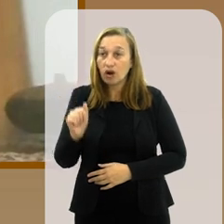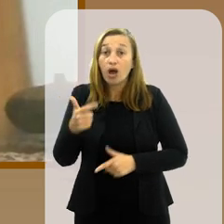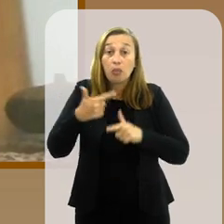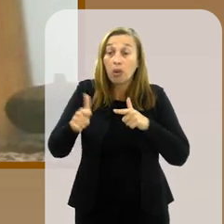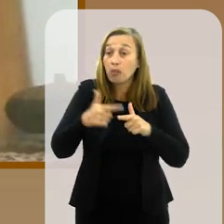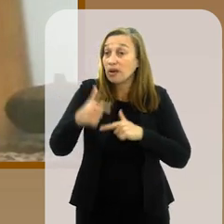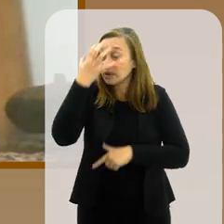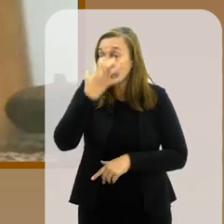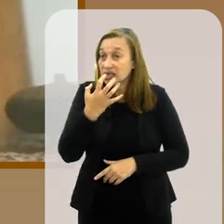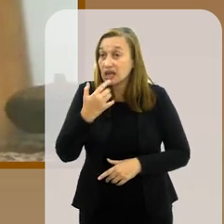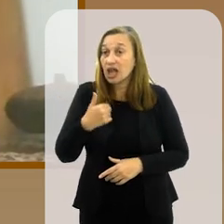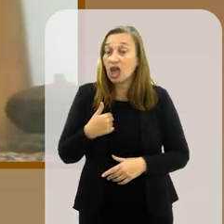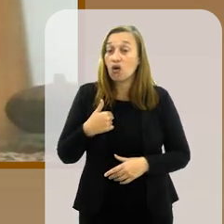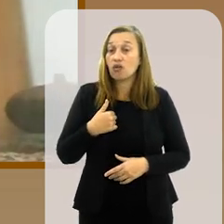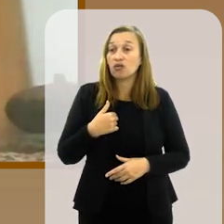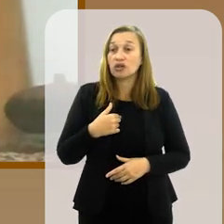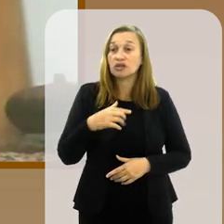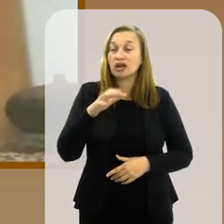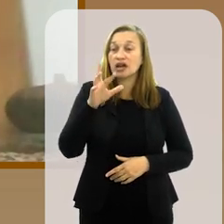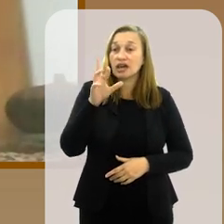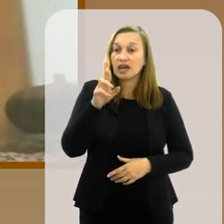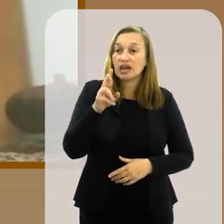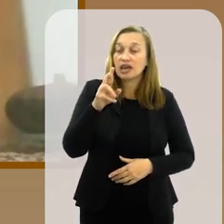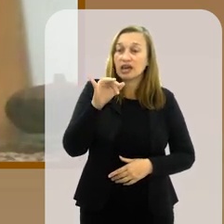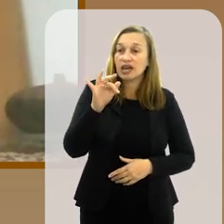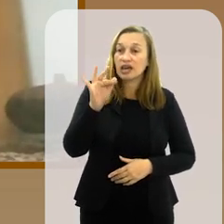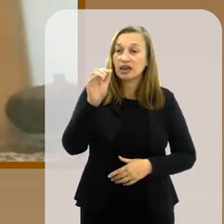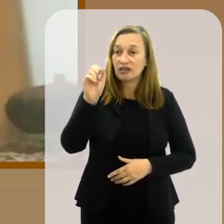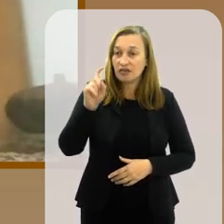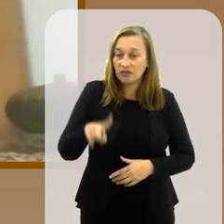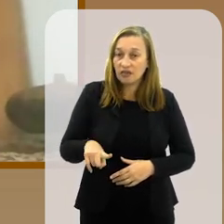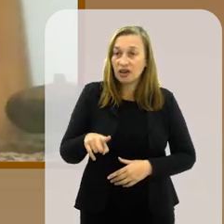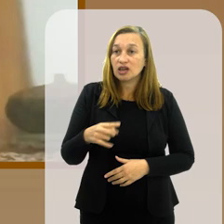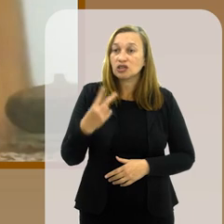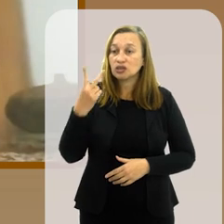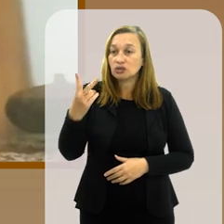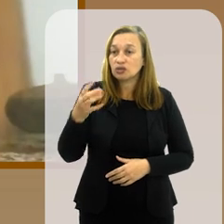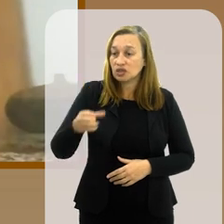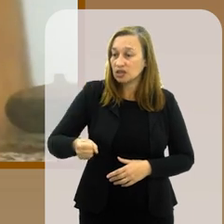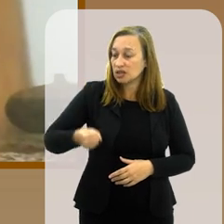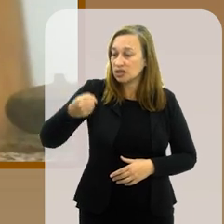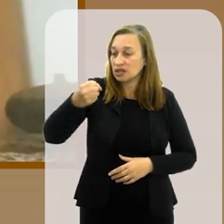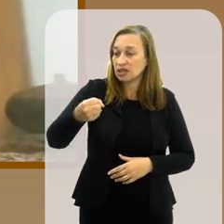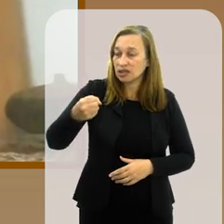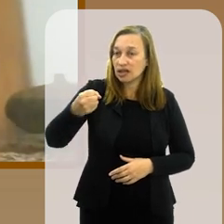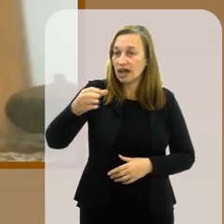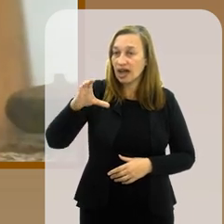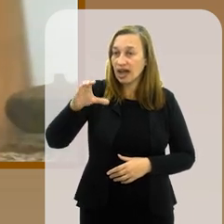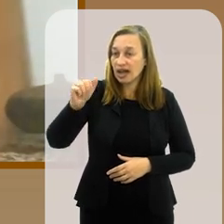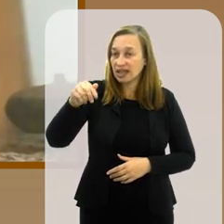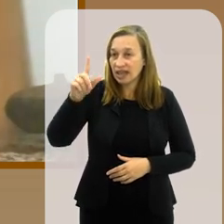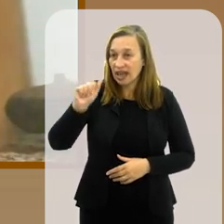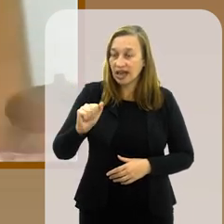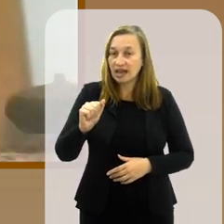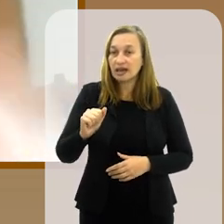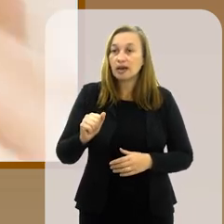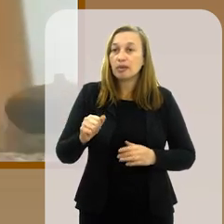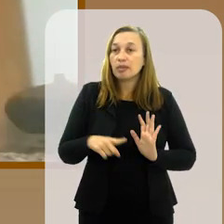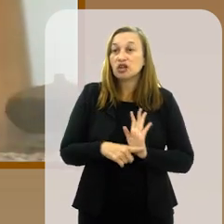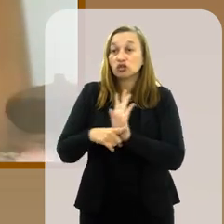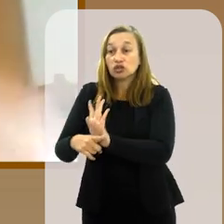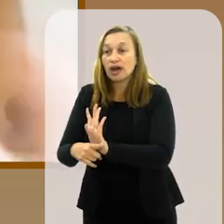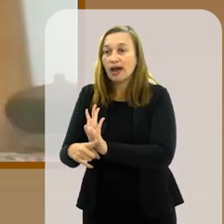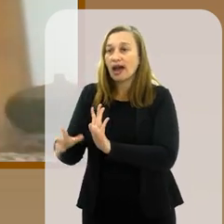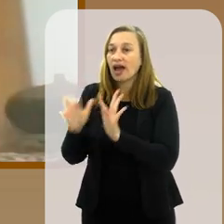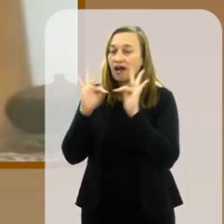com um problema gravíssimo. Eu fiz uma rifa no clube de duas canecas de cerâmica da minha irmã, para